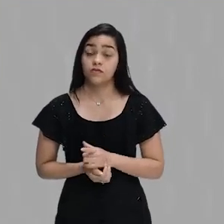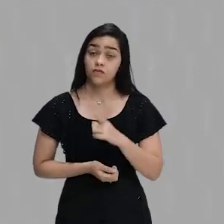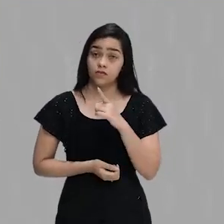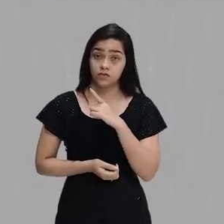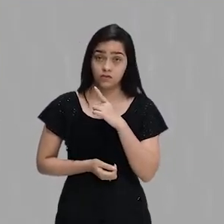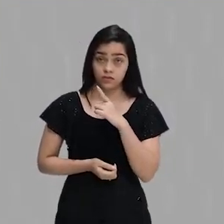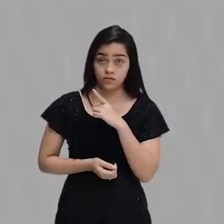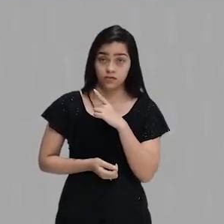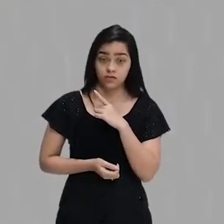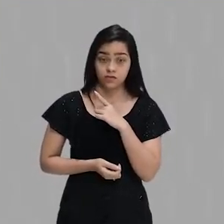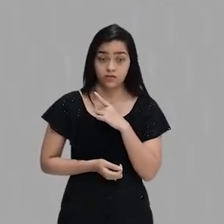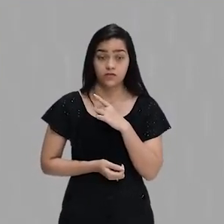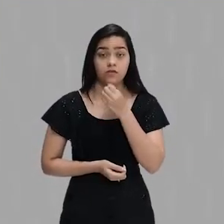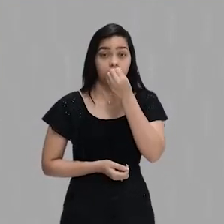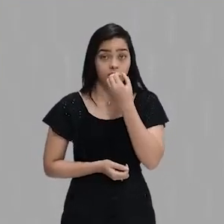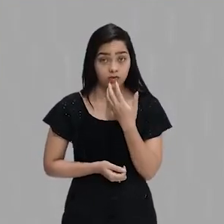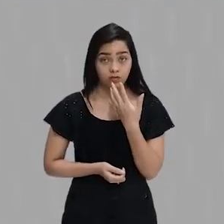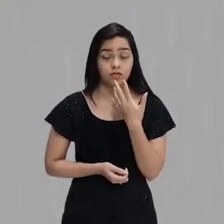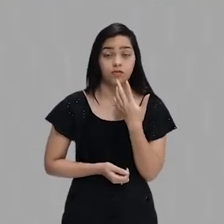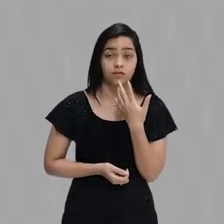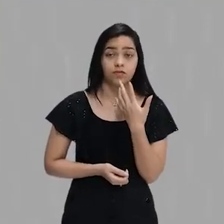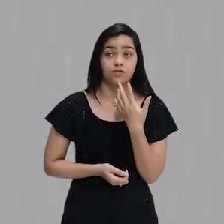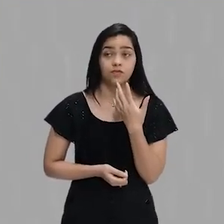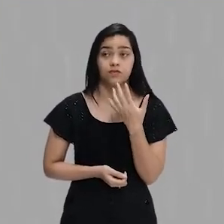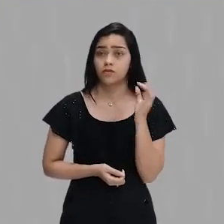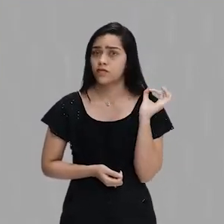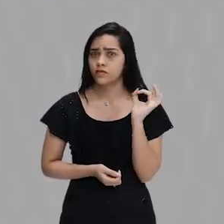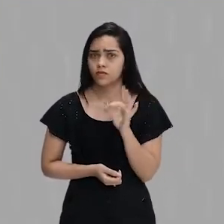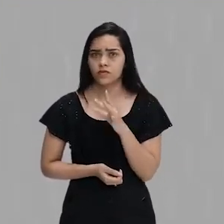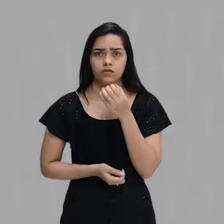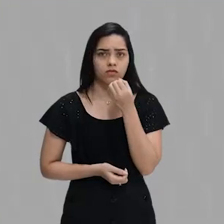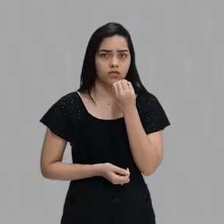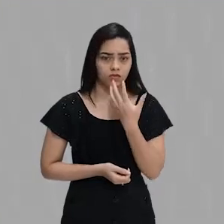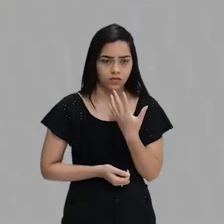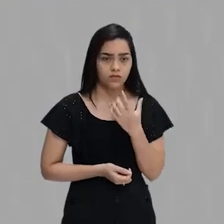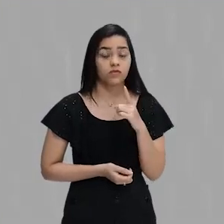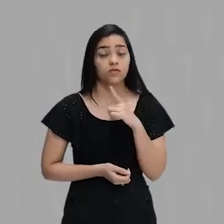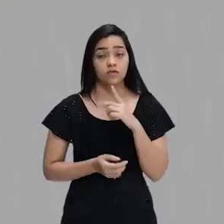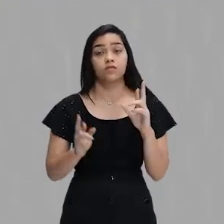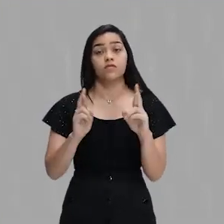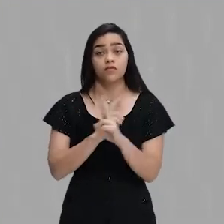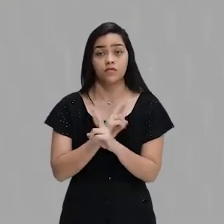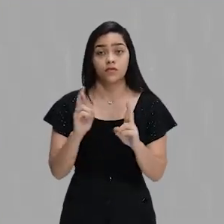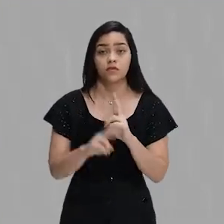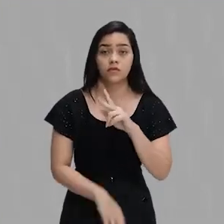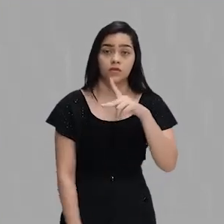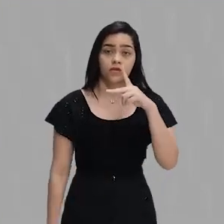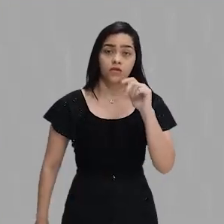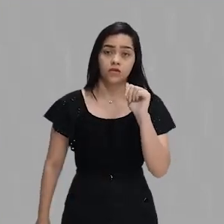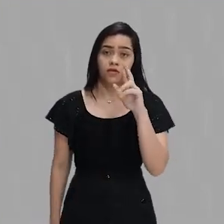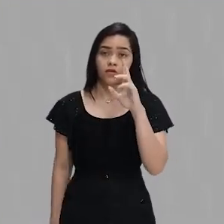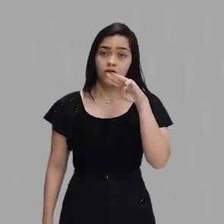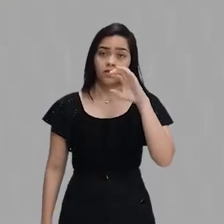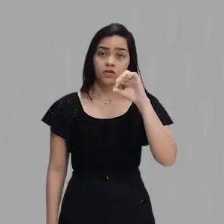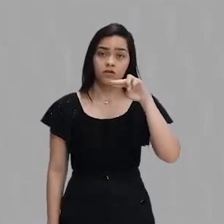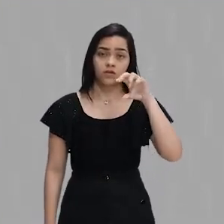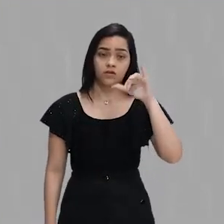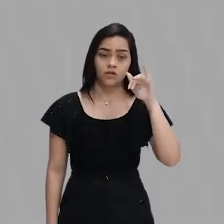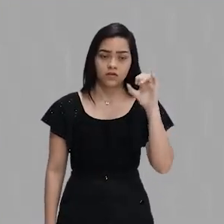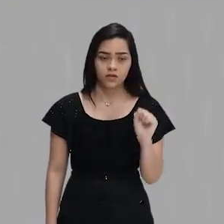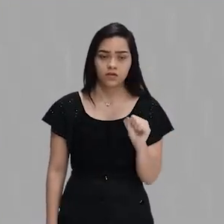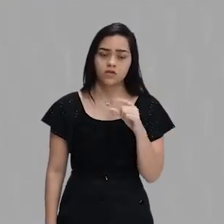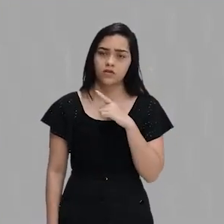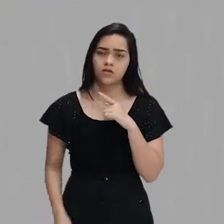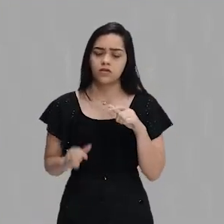tiver benefício, né, apenas benefício, é uma relação harmônica. Desculpa aqui, está até um